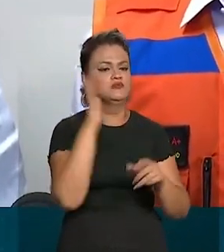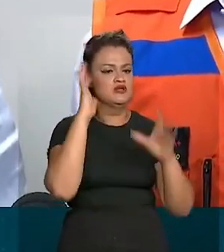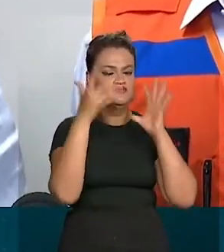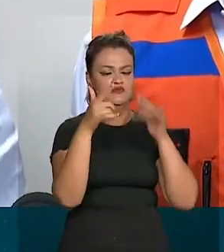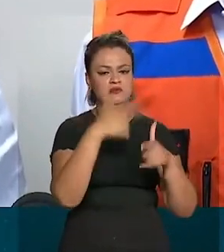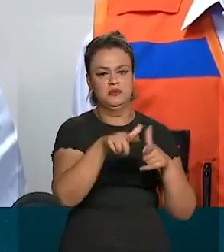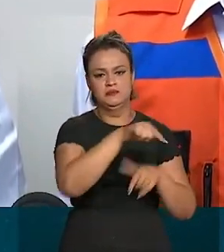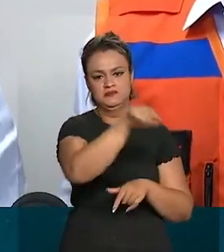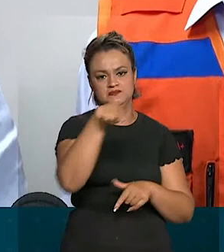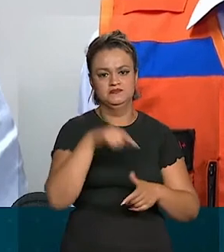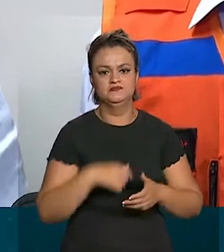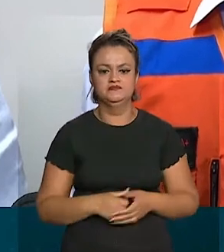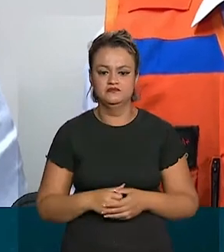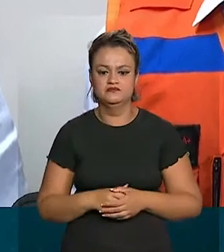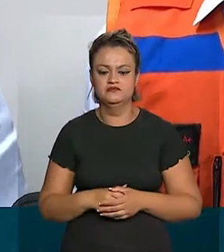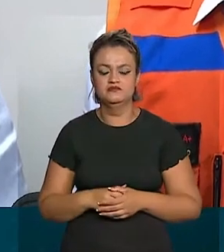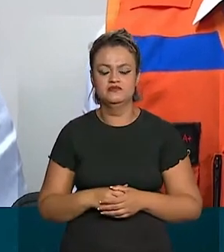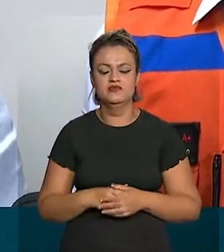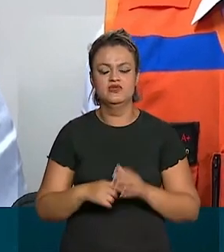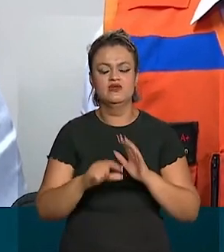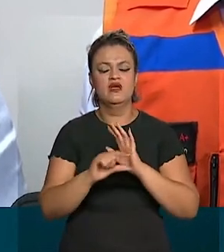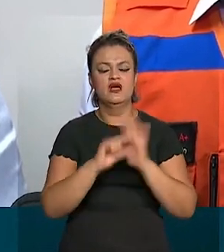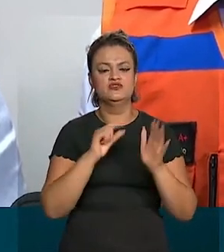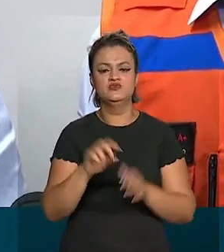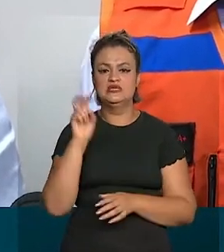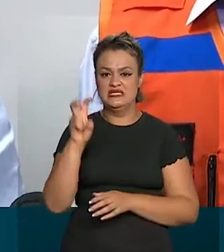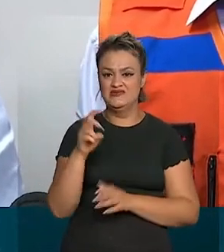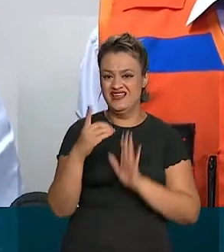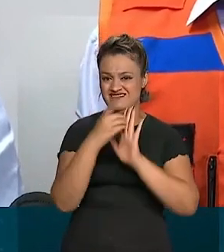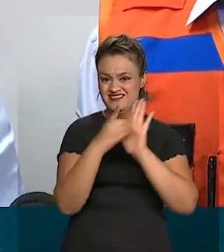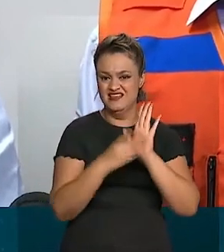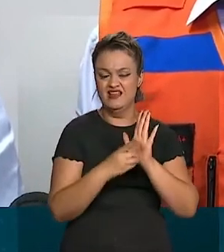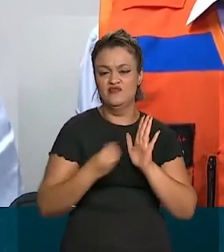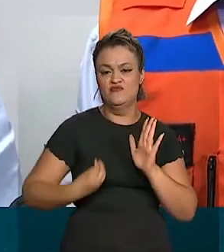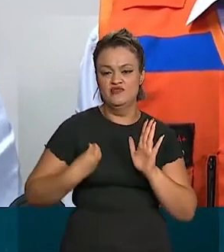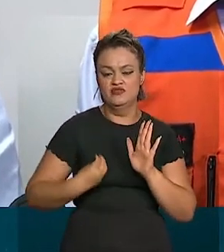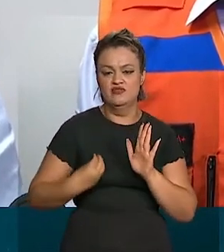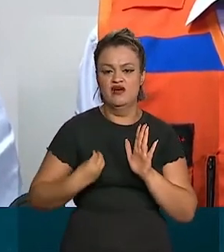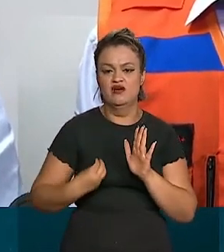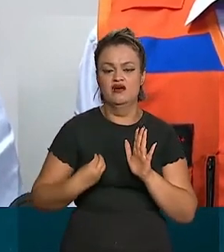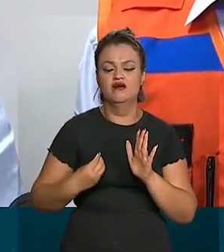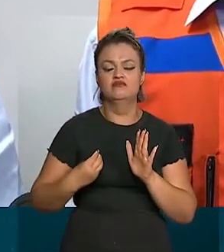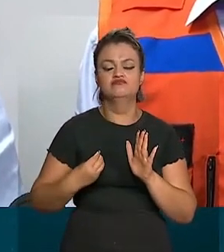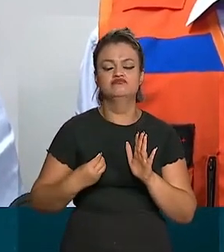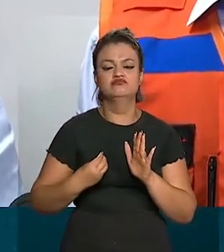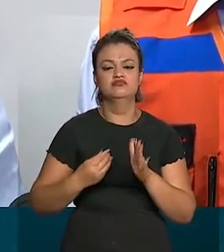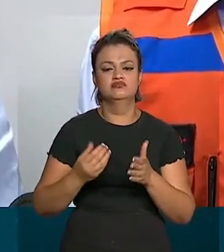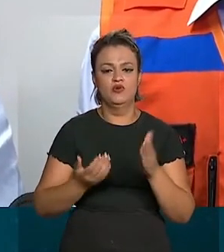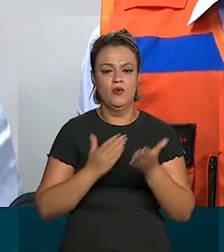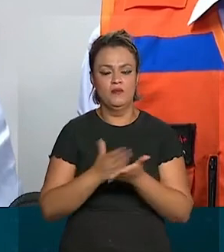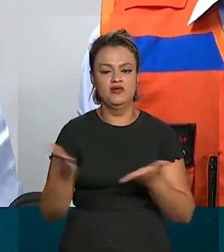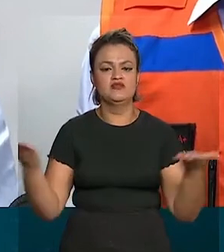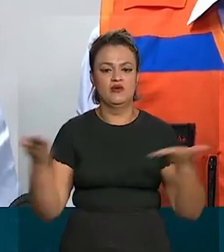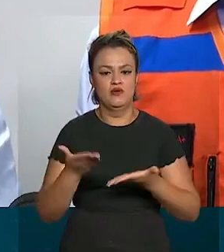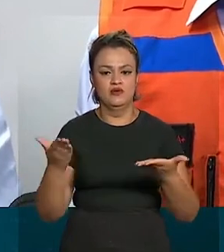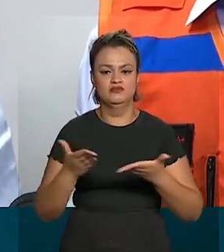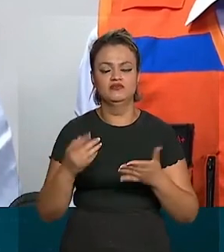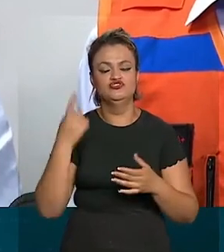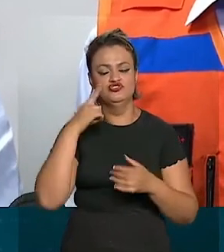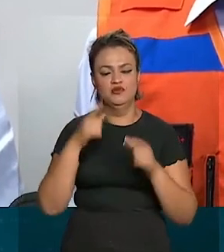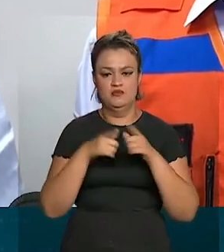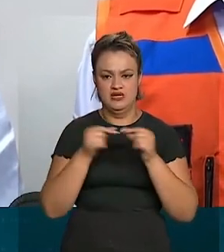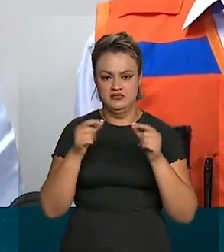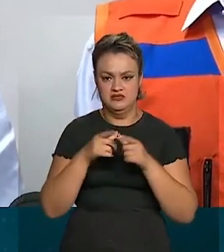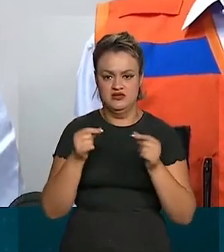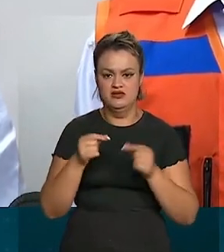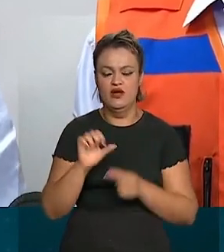pelo interventor. Artigo 5º. Esse decreto entra em vigor na data da sua publicação. Brasília, 8